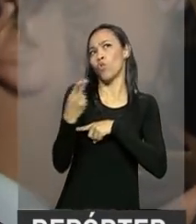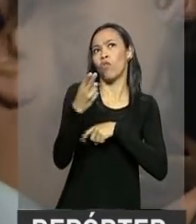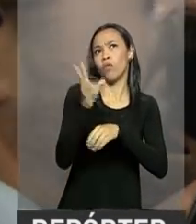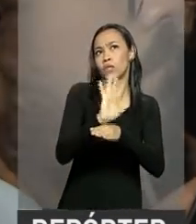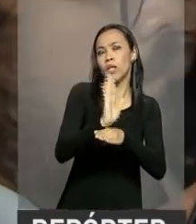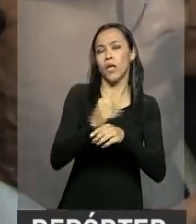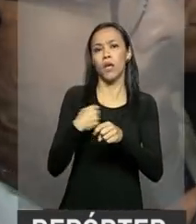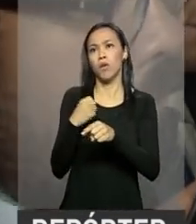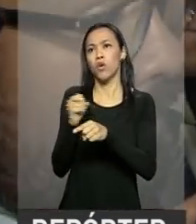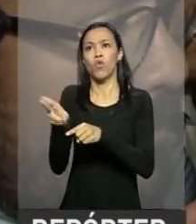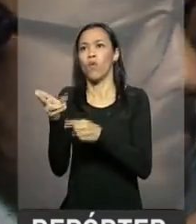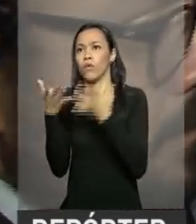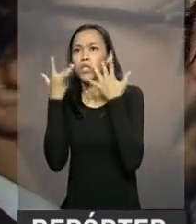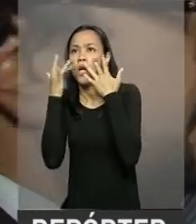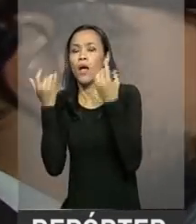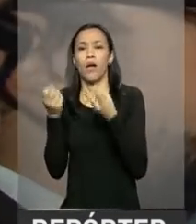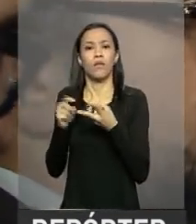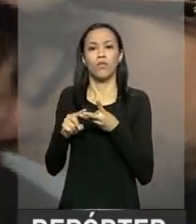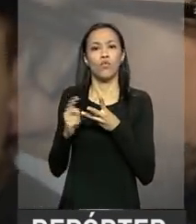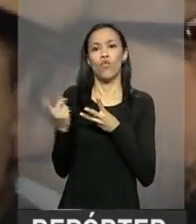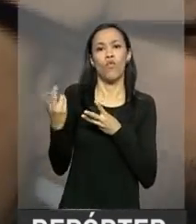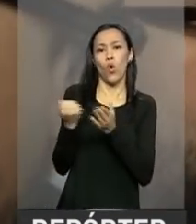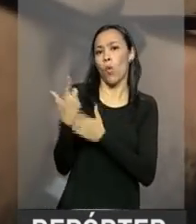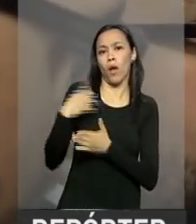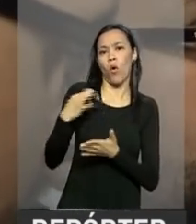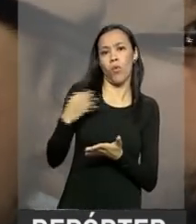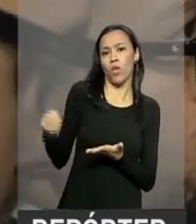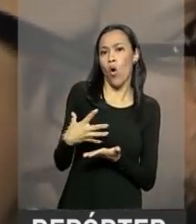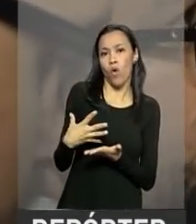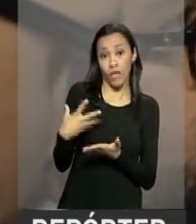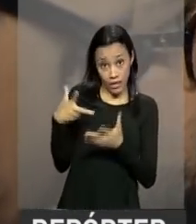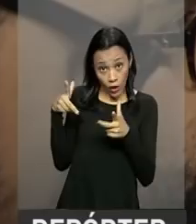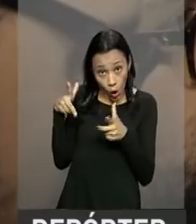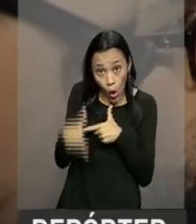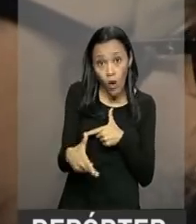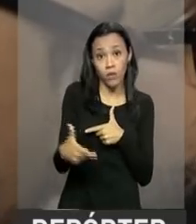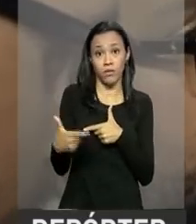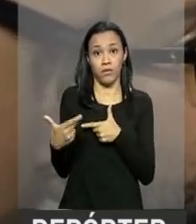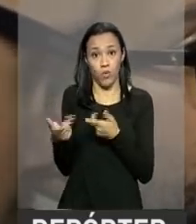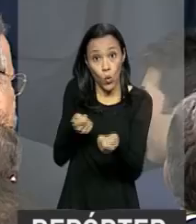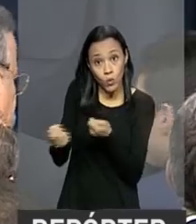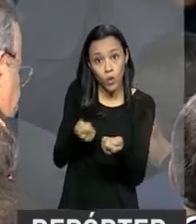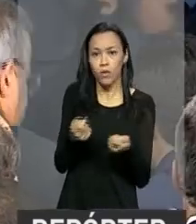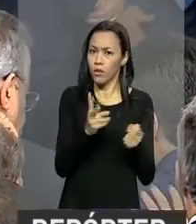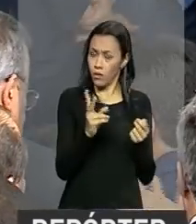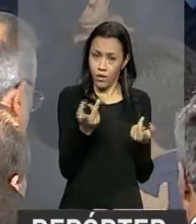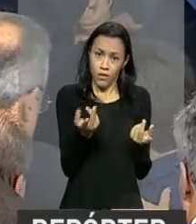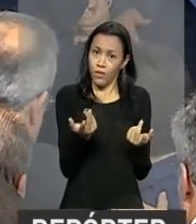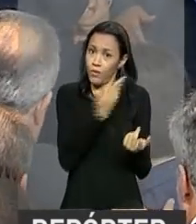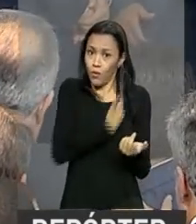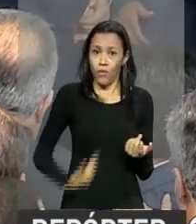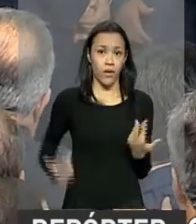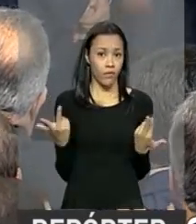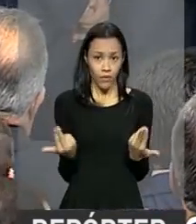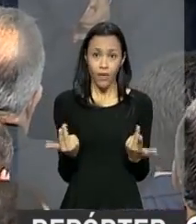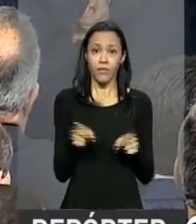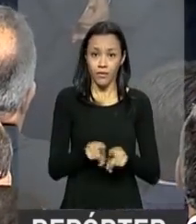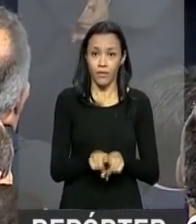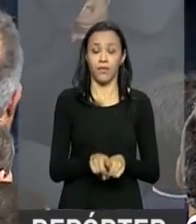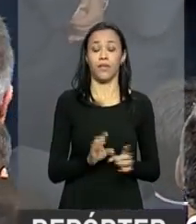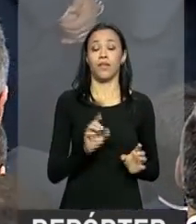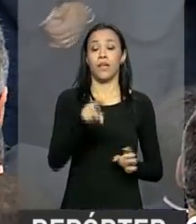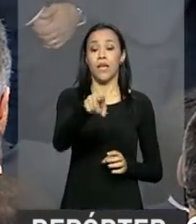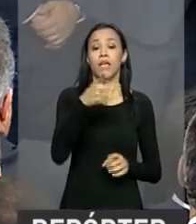vou no teatro, não vou comprar terno novo, não compro... Pronto. No governo não é diferente. O novo ministro das Cidades, Bruno